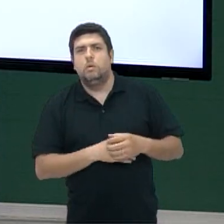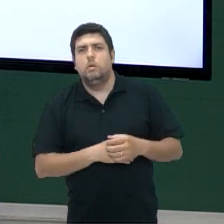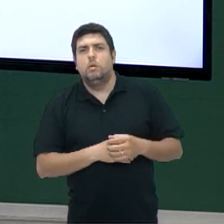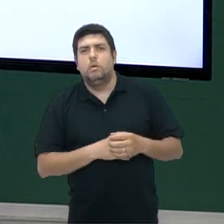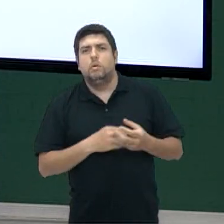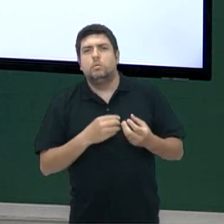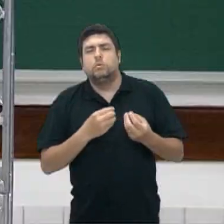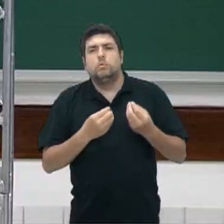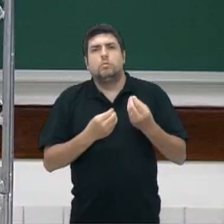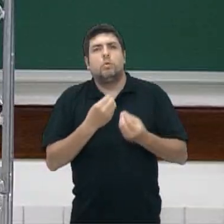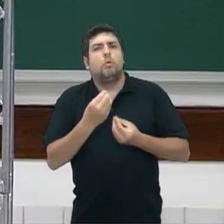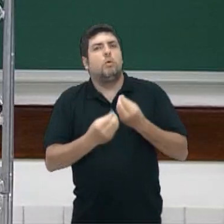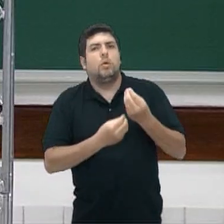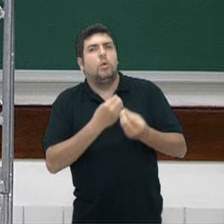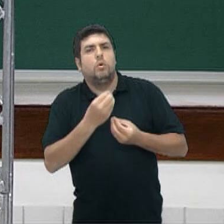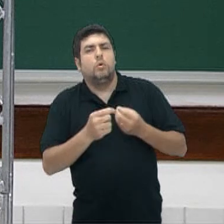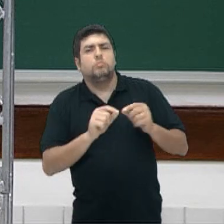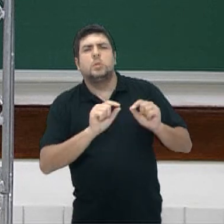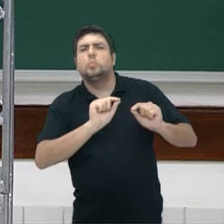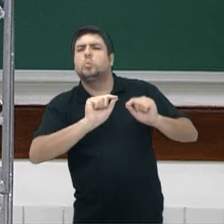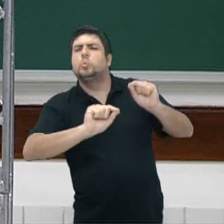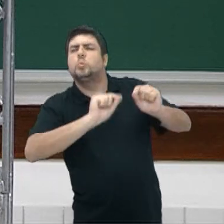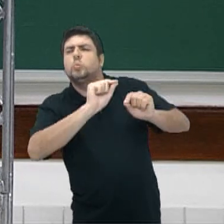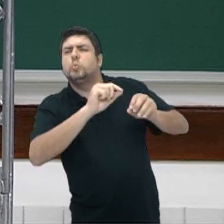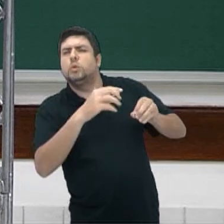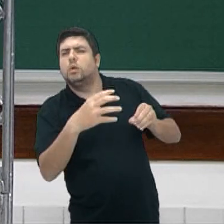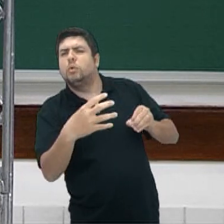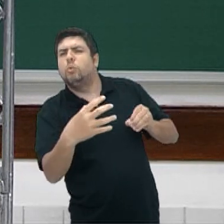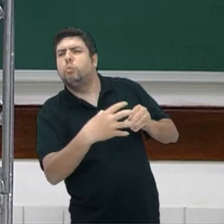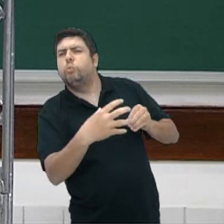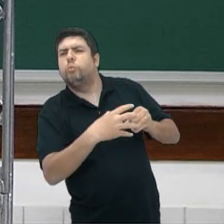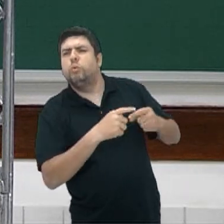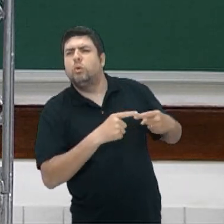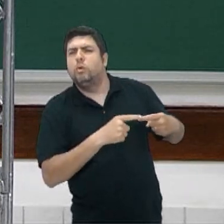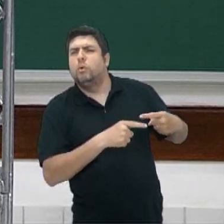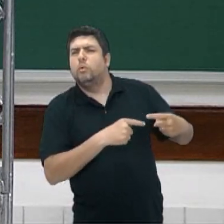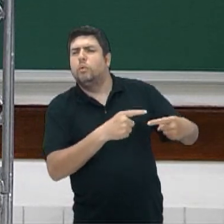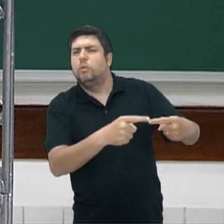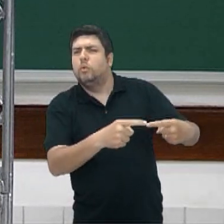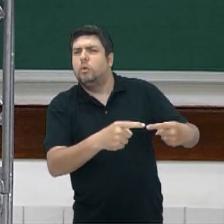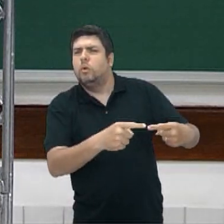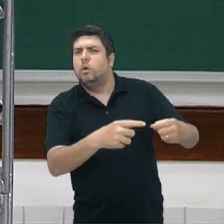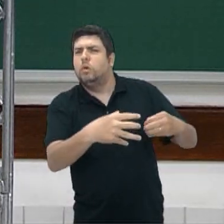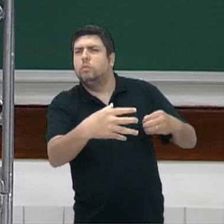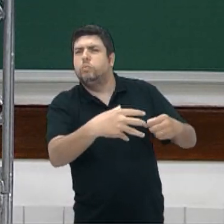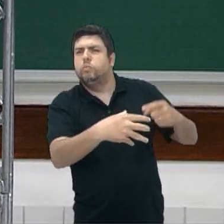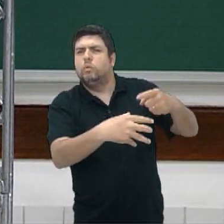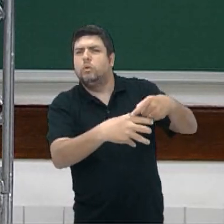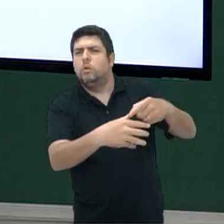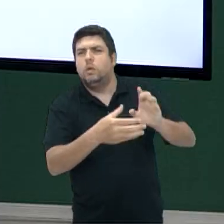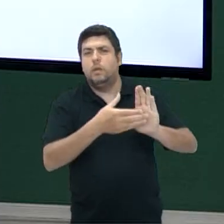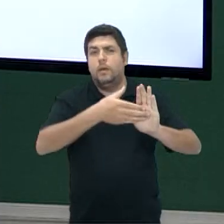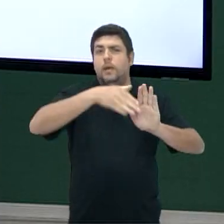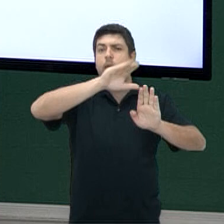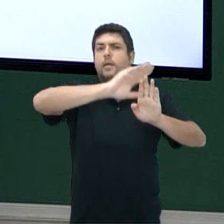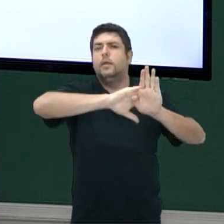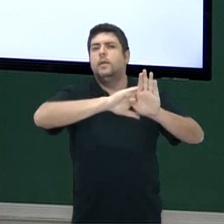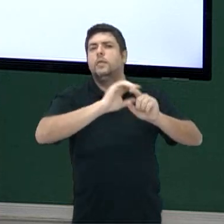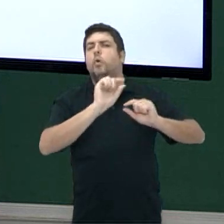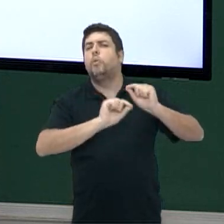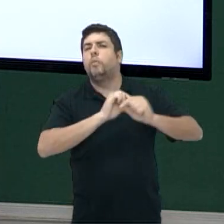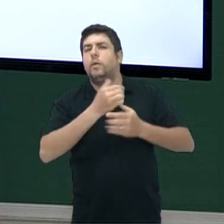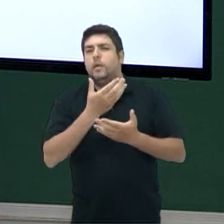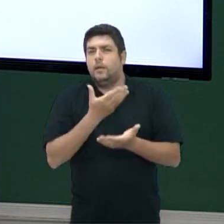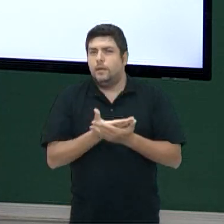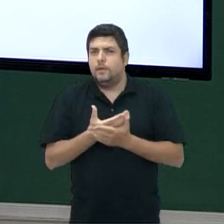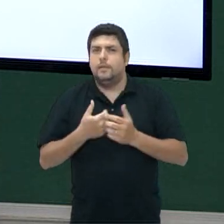né, os fatores que influenciavam o movimento. E aí que vem a física atrás disso, né? Você começar, por exemplo, a polir isso. O que